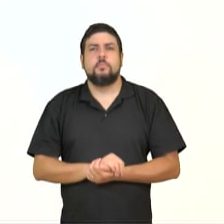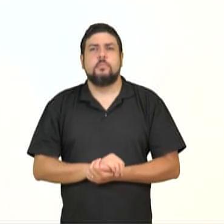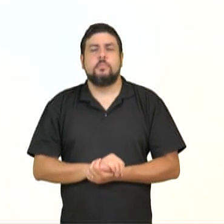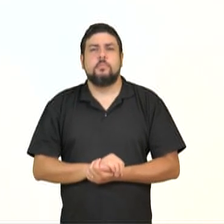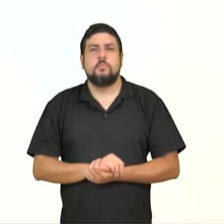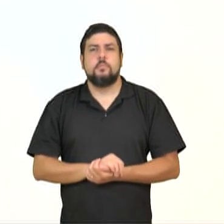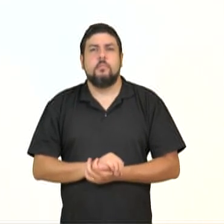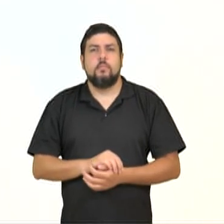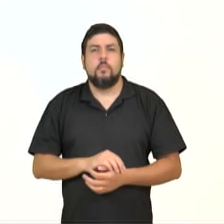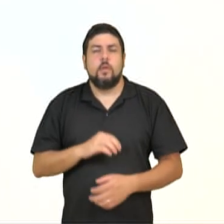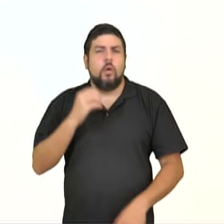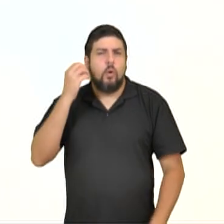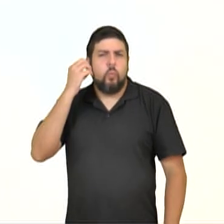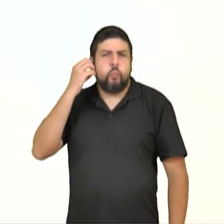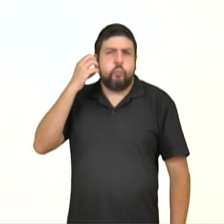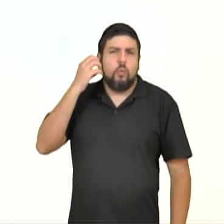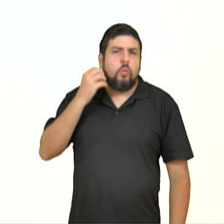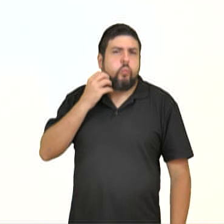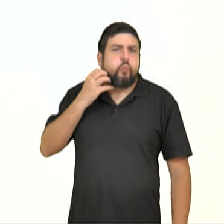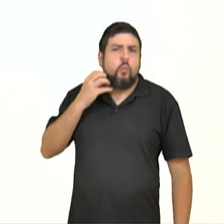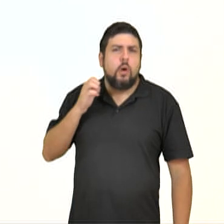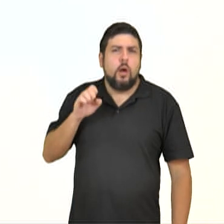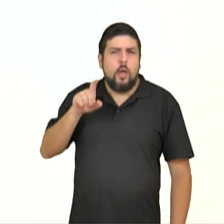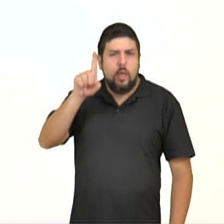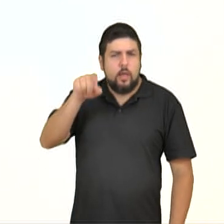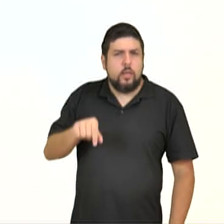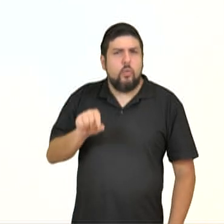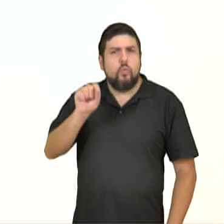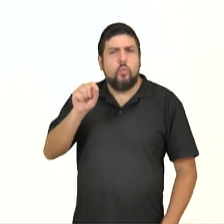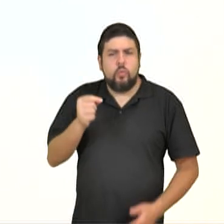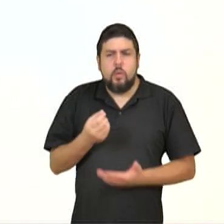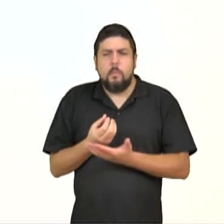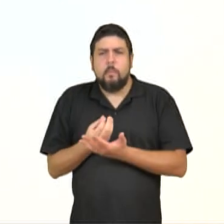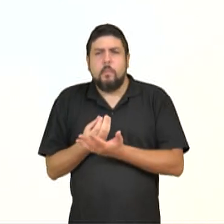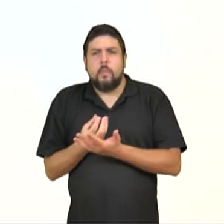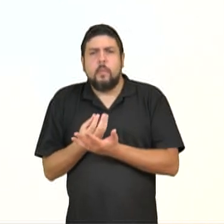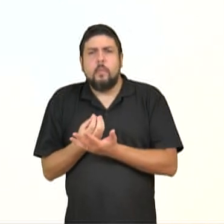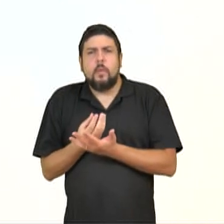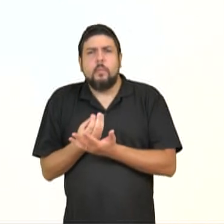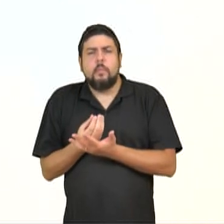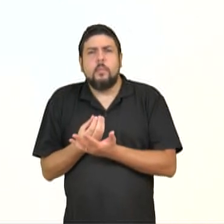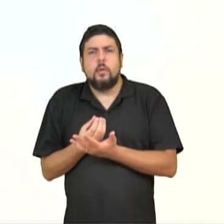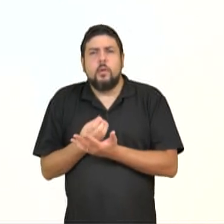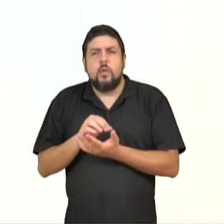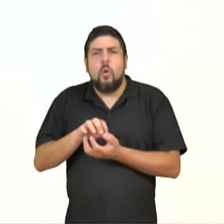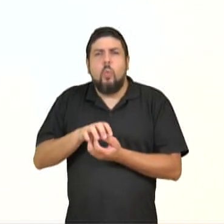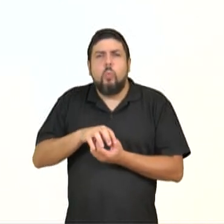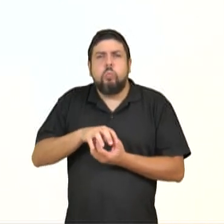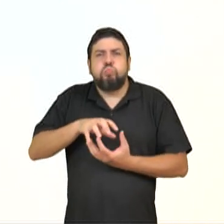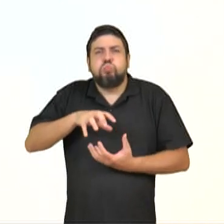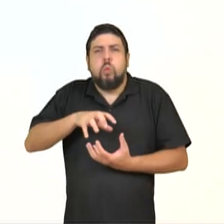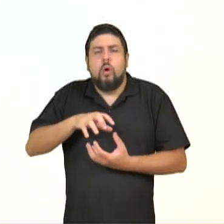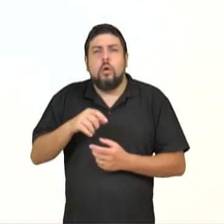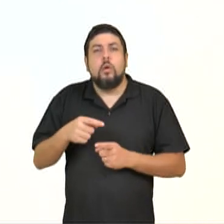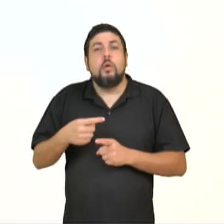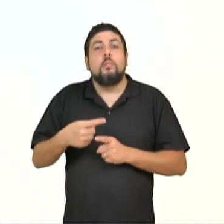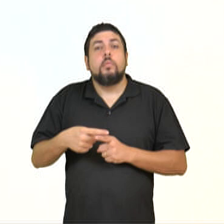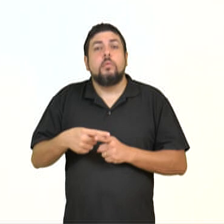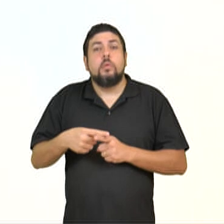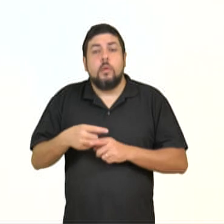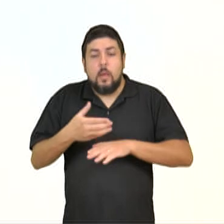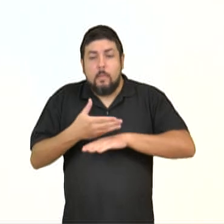são o resultado do inchaço dos linfonodos por conta do aumento dos